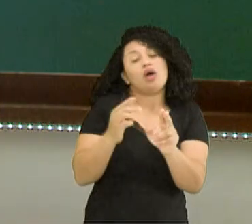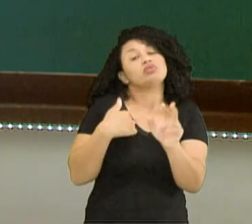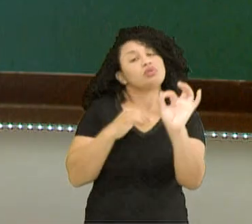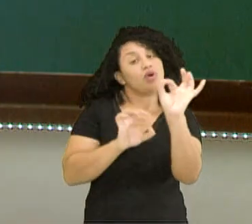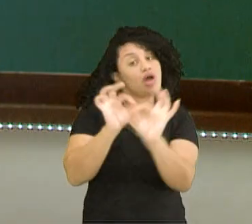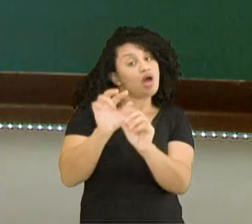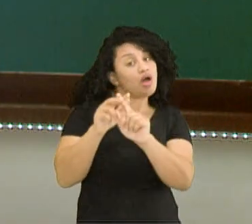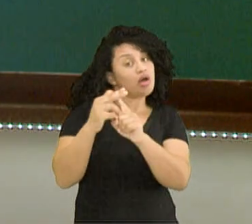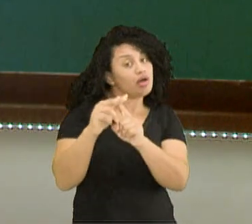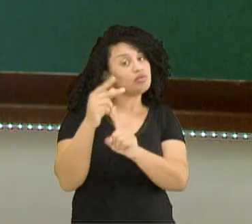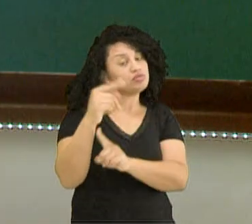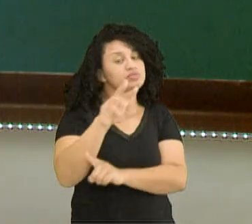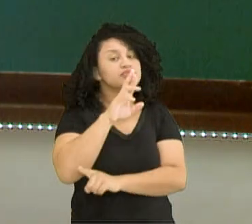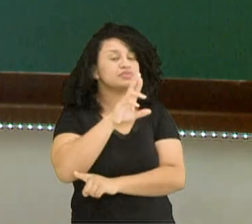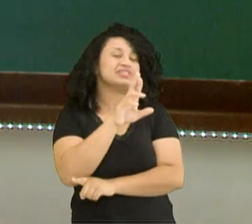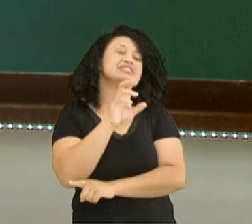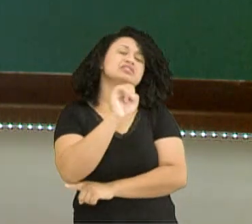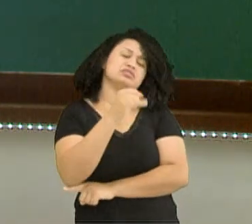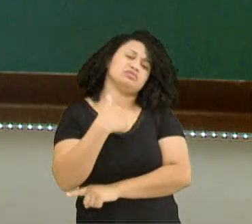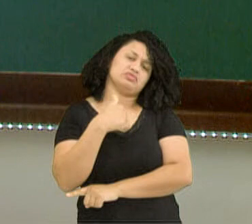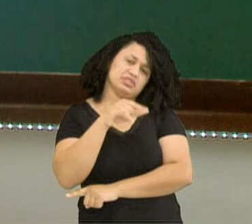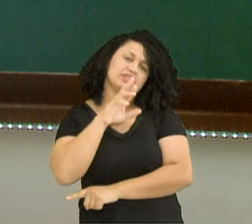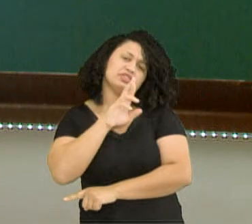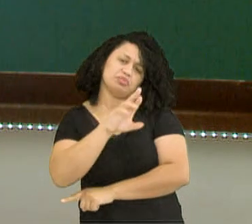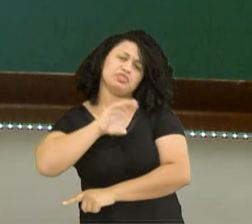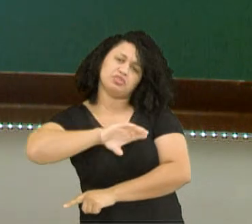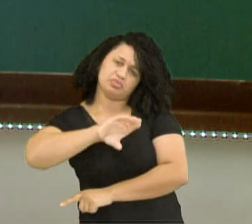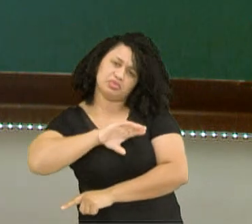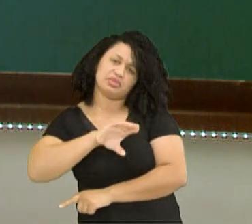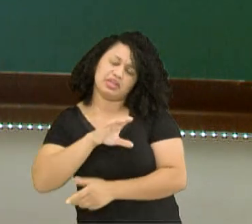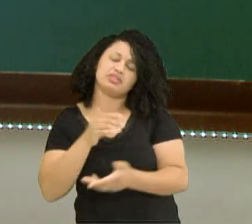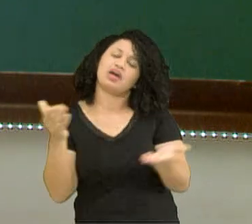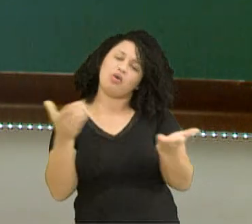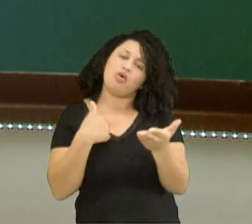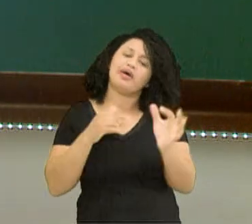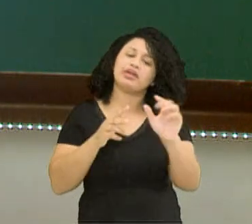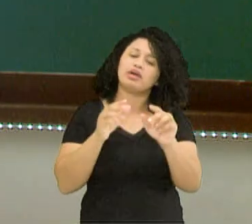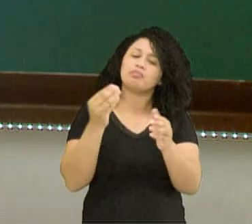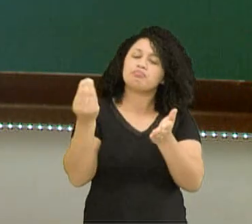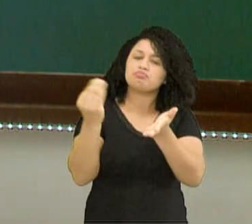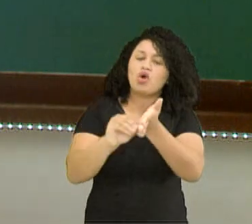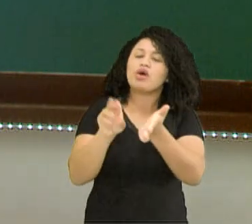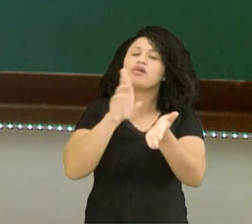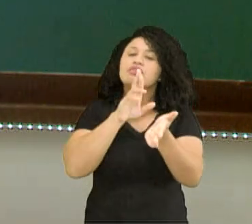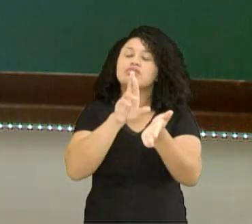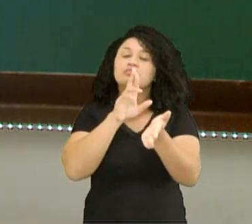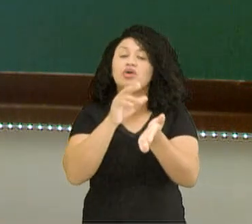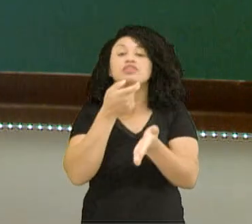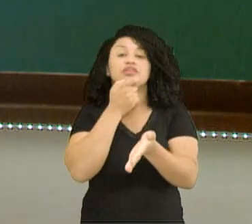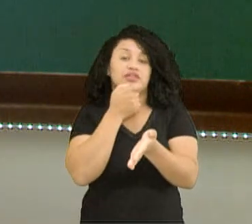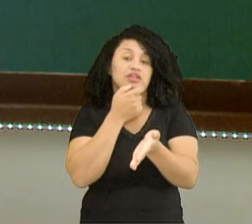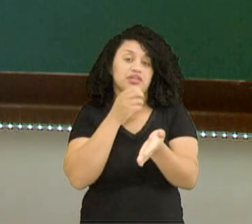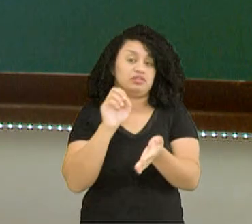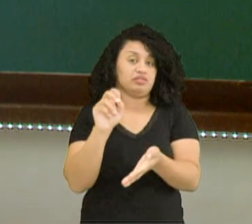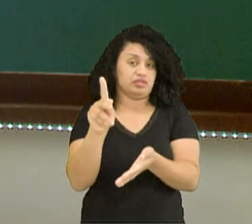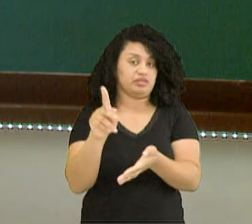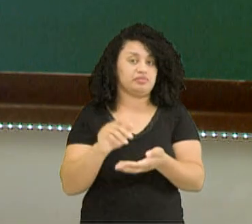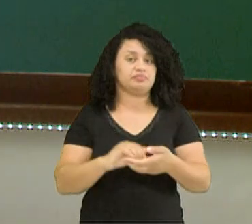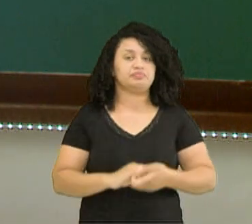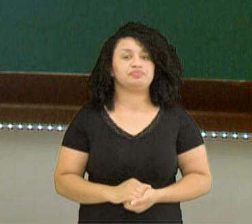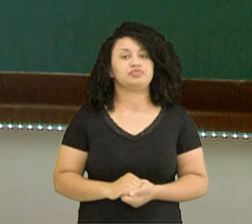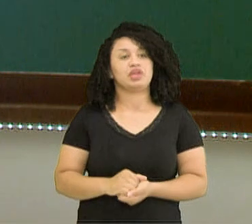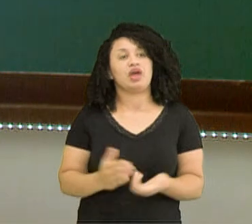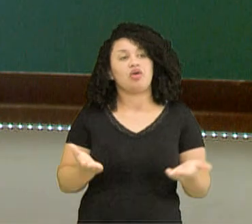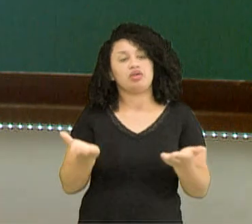ajeitadinha. Respondeu em português? Be careful. Vamos começar sempre a responder em inglês quando a minha pergunta for em inglês, ok? Então, let's continue. Nós